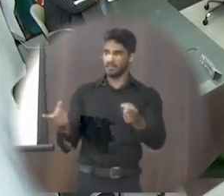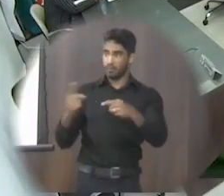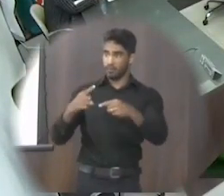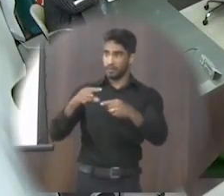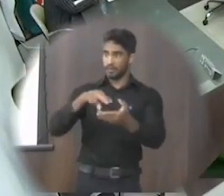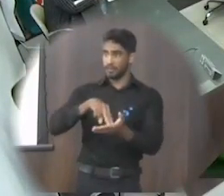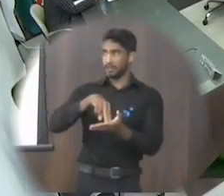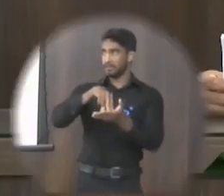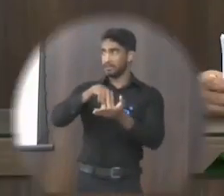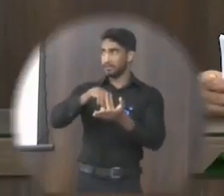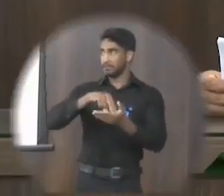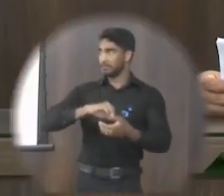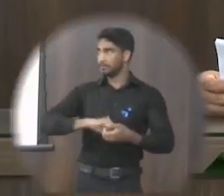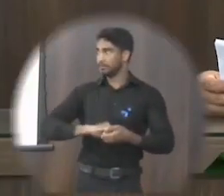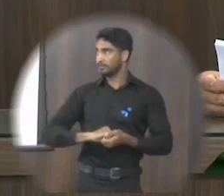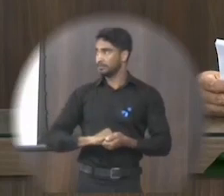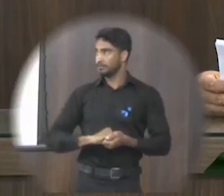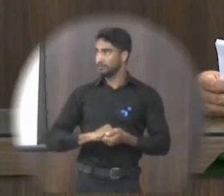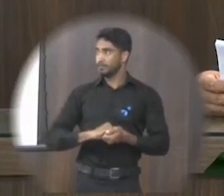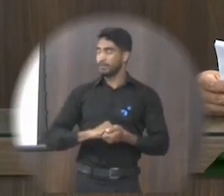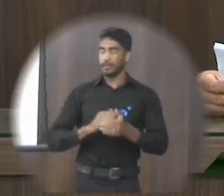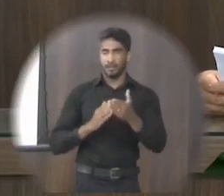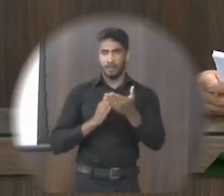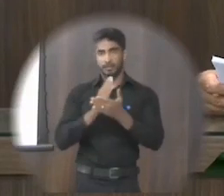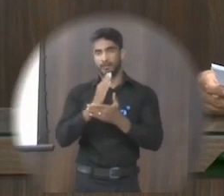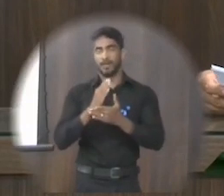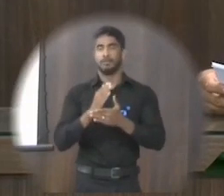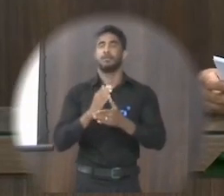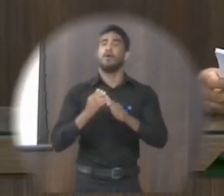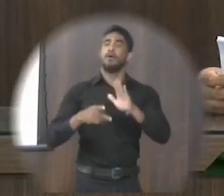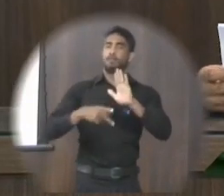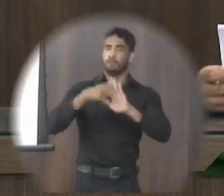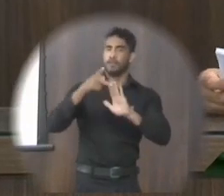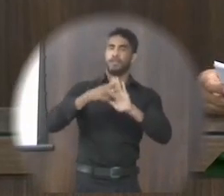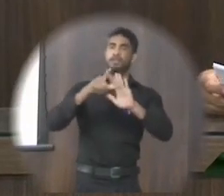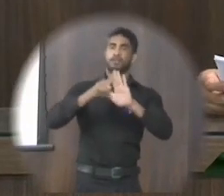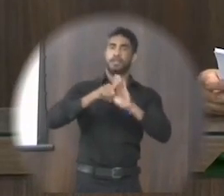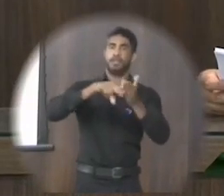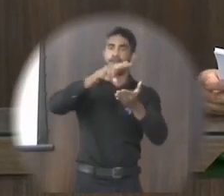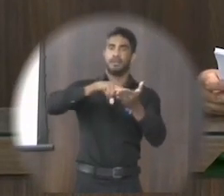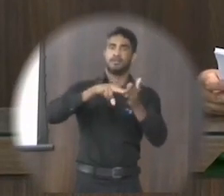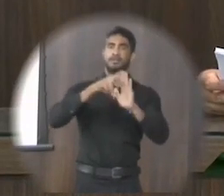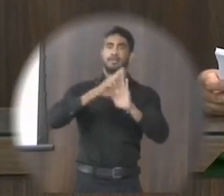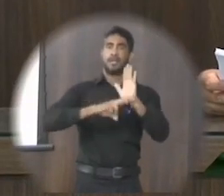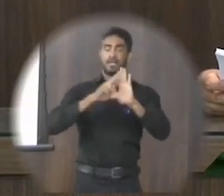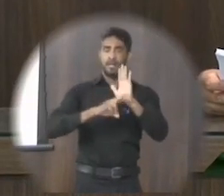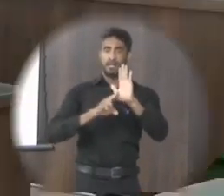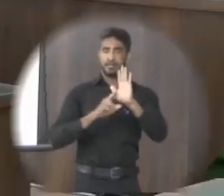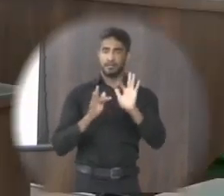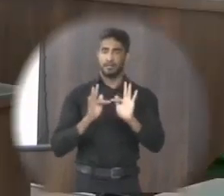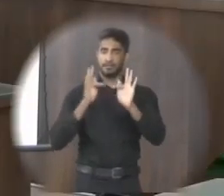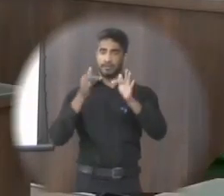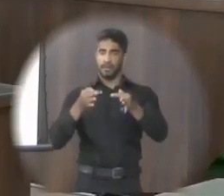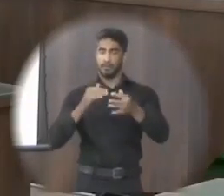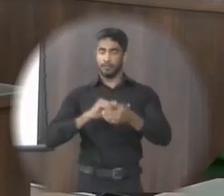que se levantem. Aprovado. Solicito ao senhor secretário que faça a leitura da redação final.